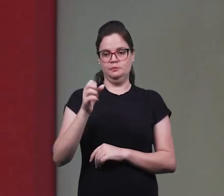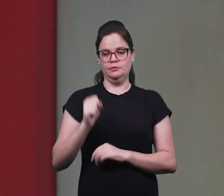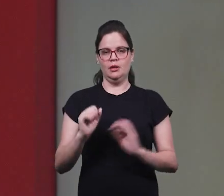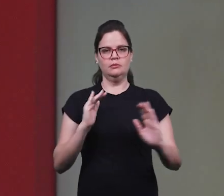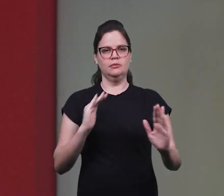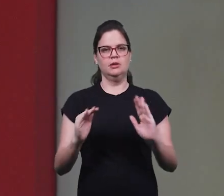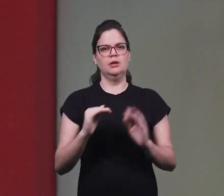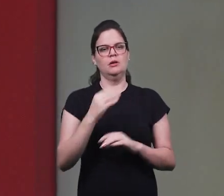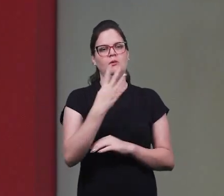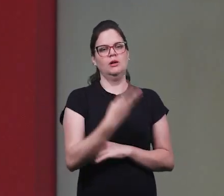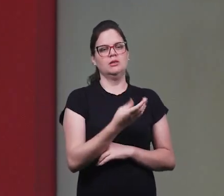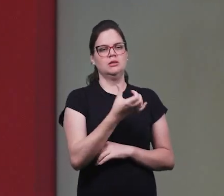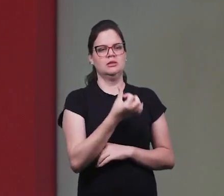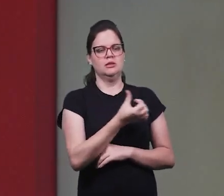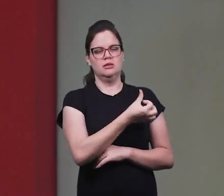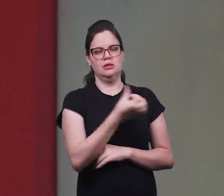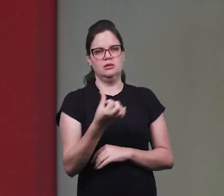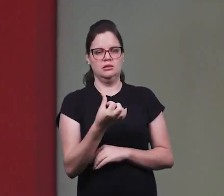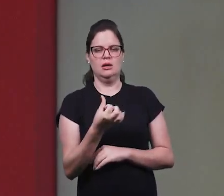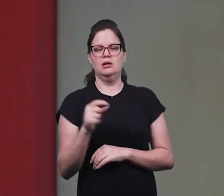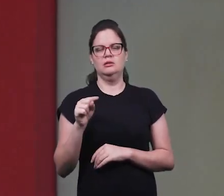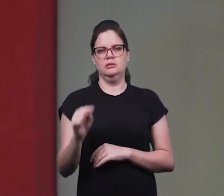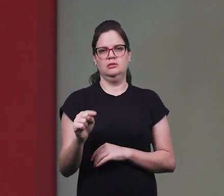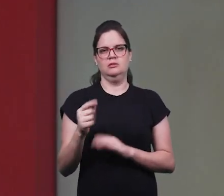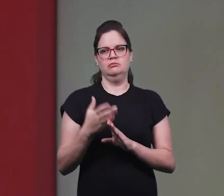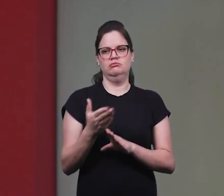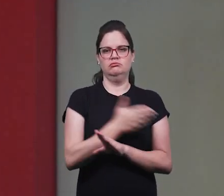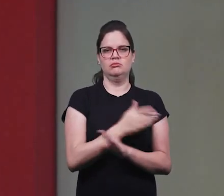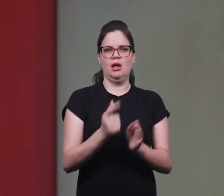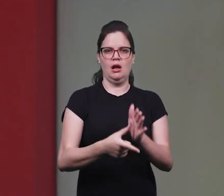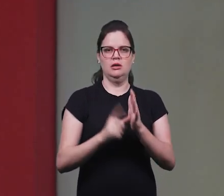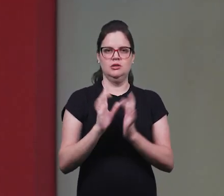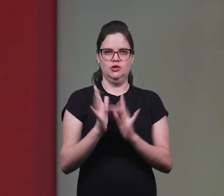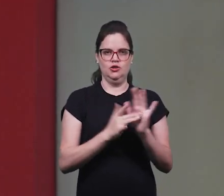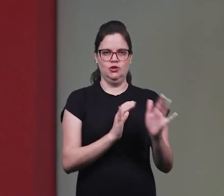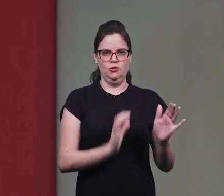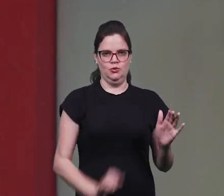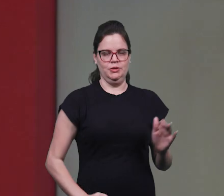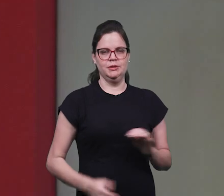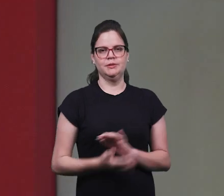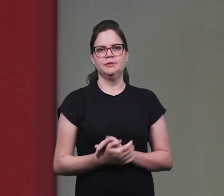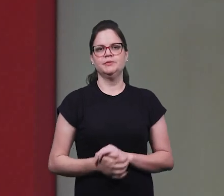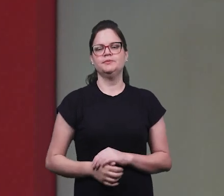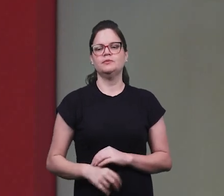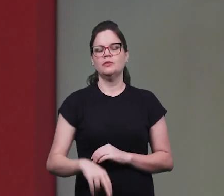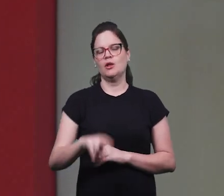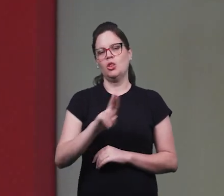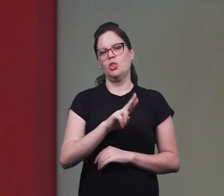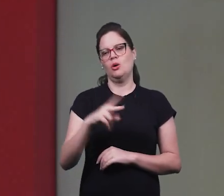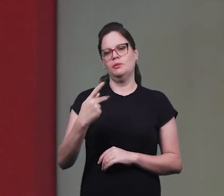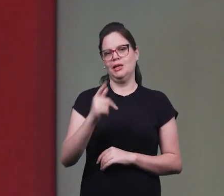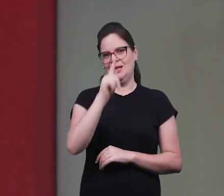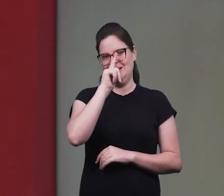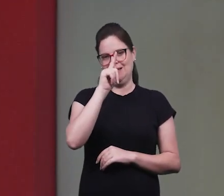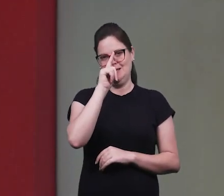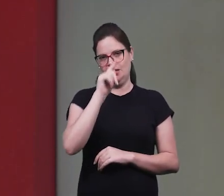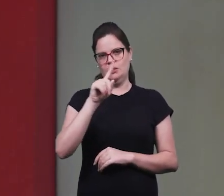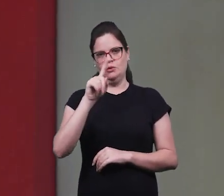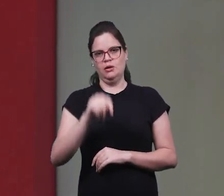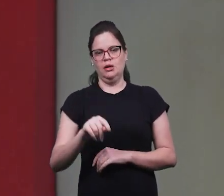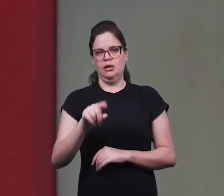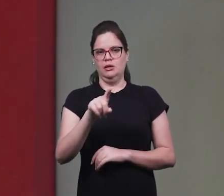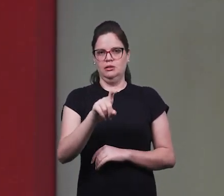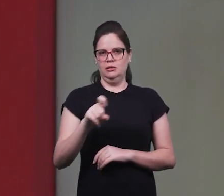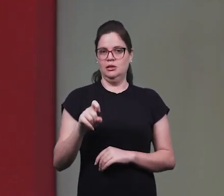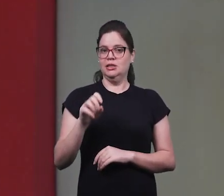aí, né, antes de Cristo. Ele é mais conhecido como Xerxes, né? Seu nome grego pelo qual aparece